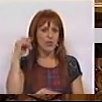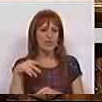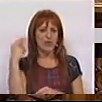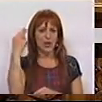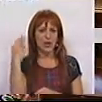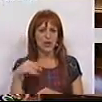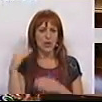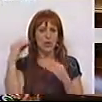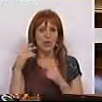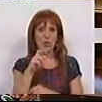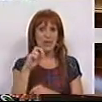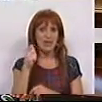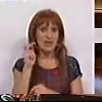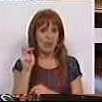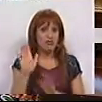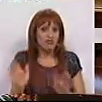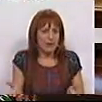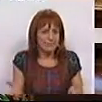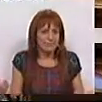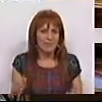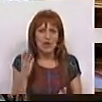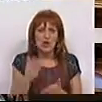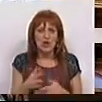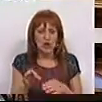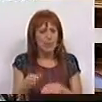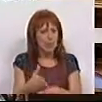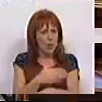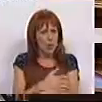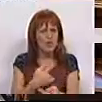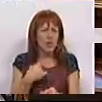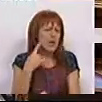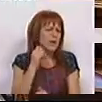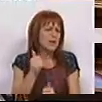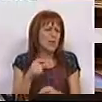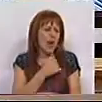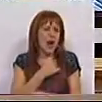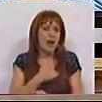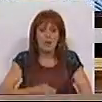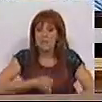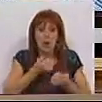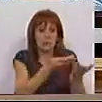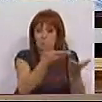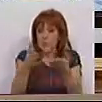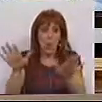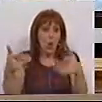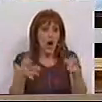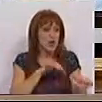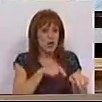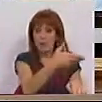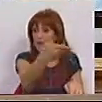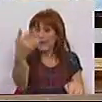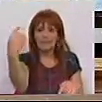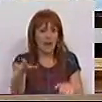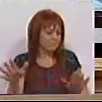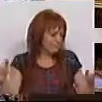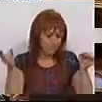Ensino Artístico há 35 anos. É apenas como nota prévia e, portanto, conheço aquela casa melhor do que qualquer dos deputados que aqui